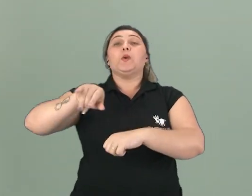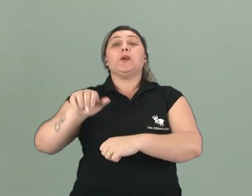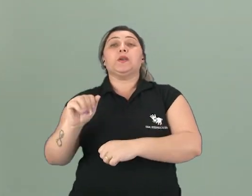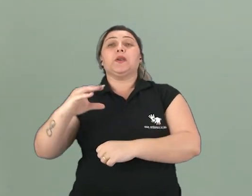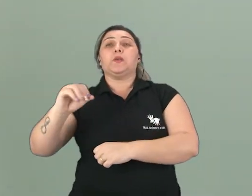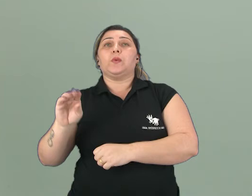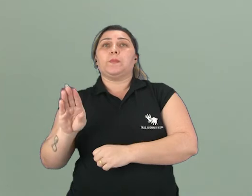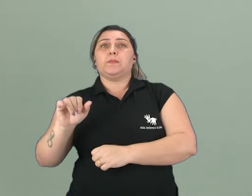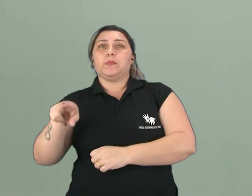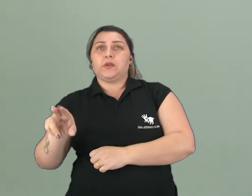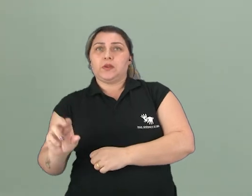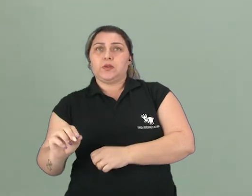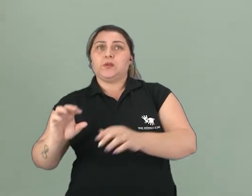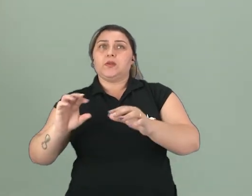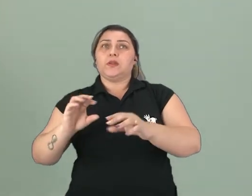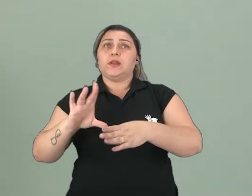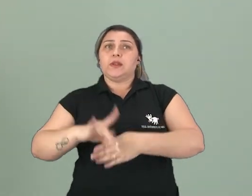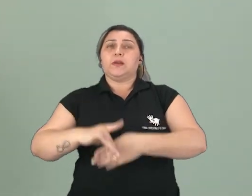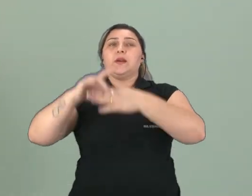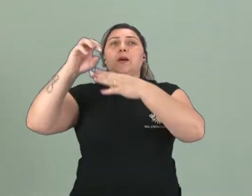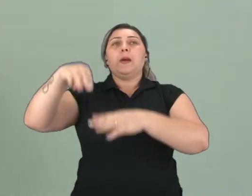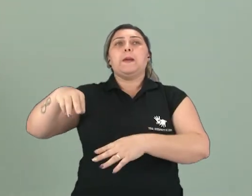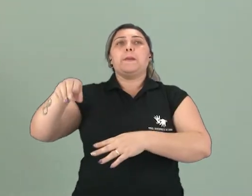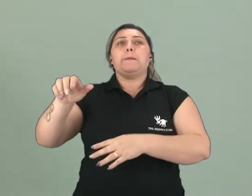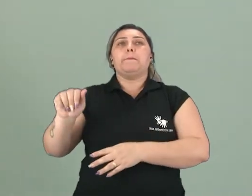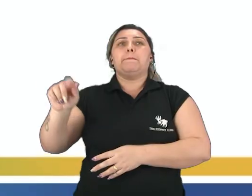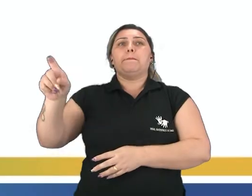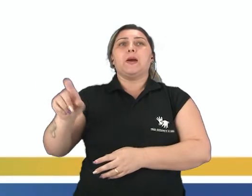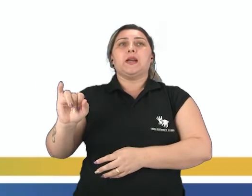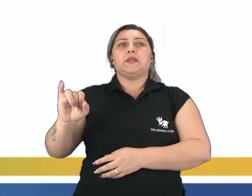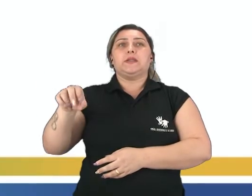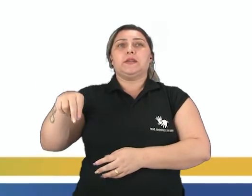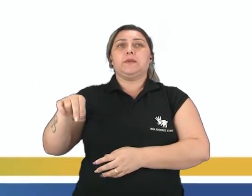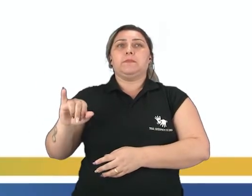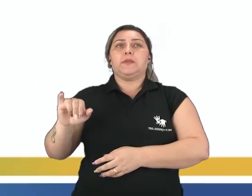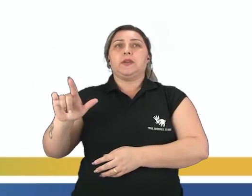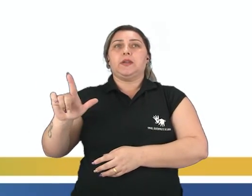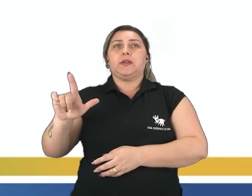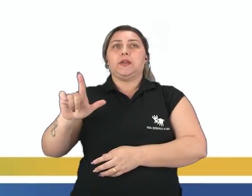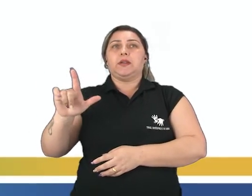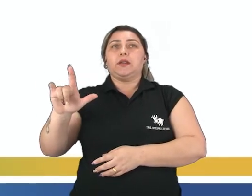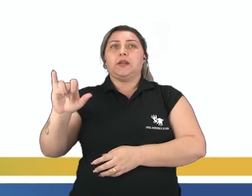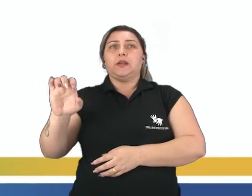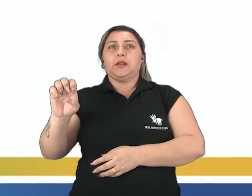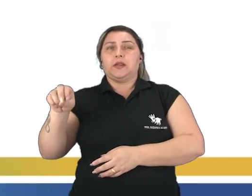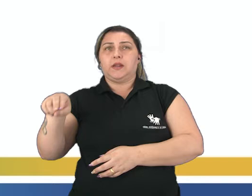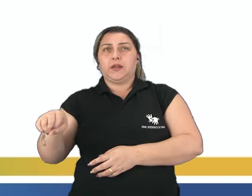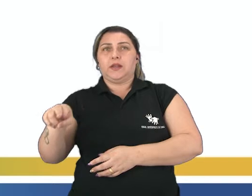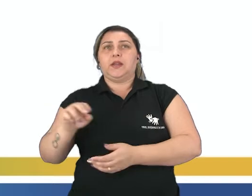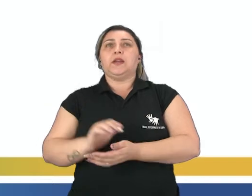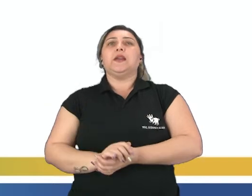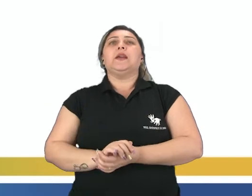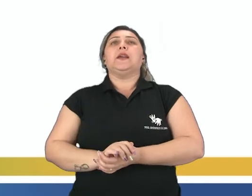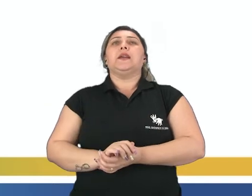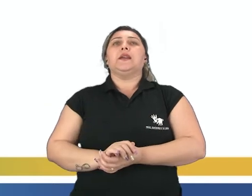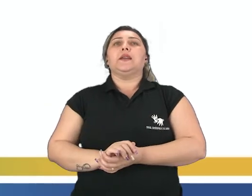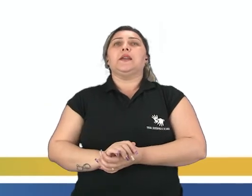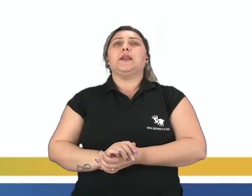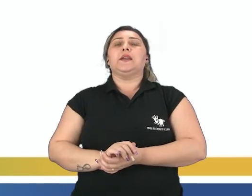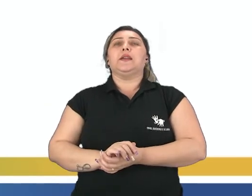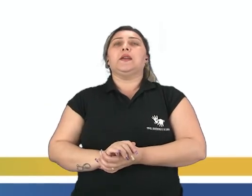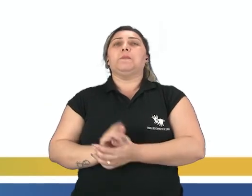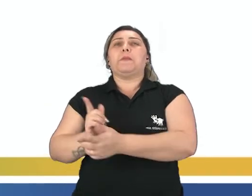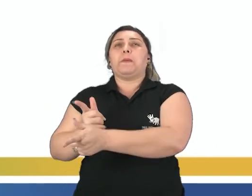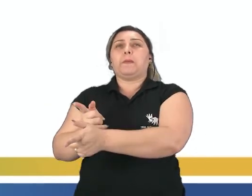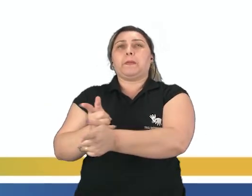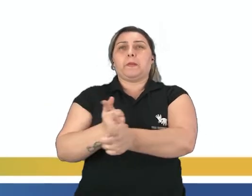desse período da Revolução Francesa. Durante o período do terror, os jacobinos, liderados por Maximilien Robespierre,